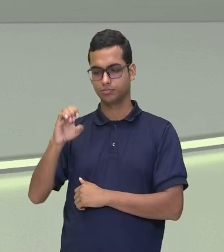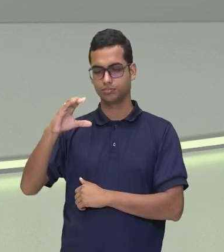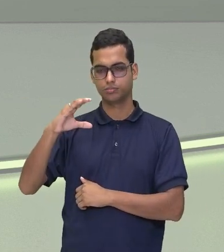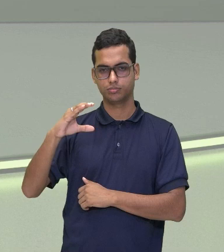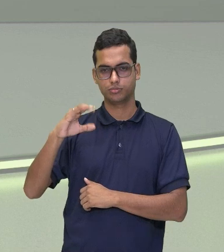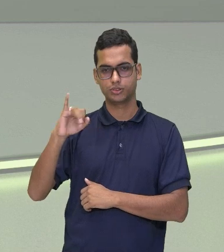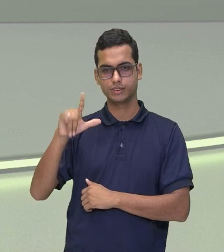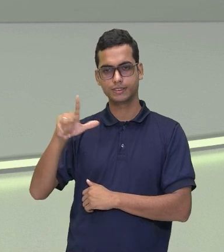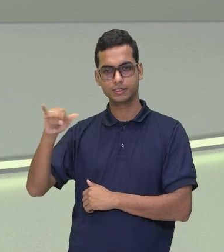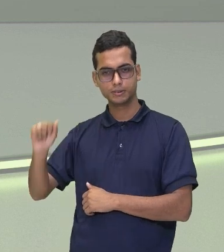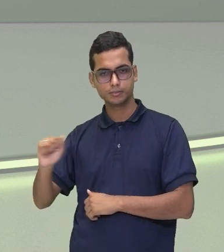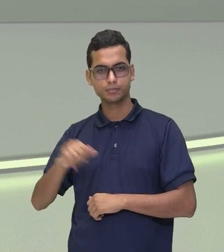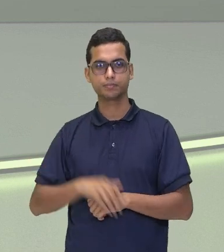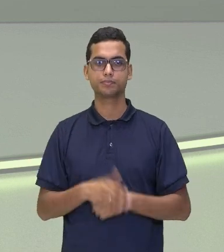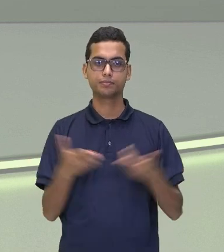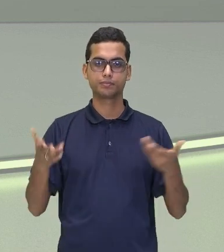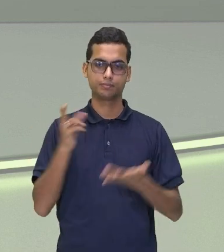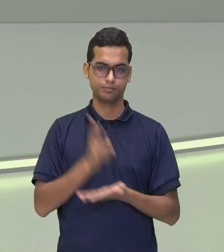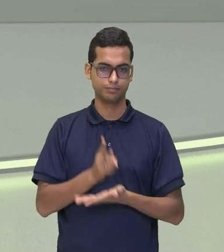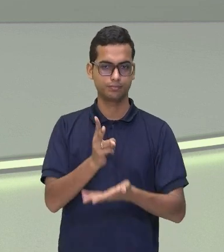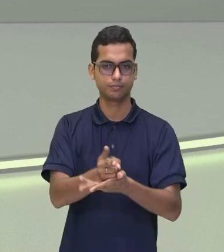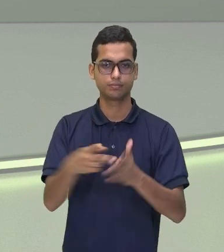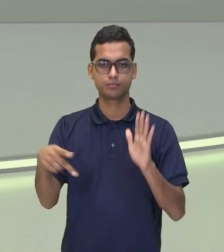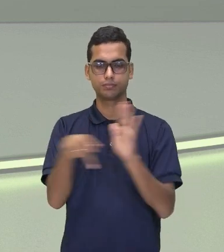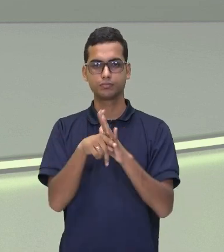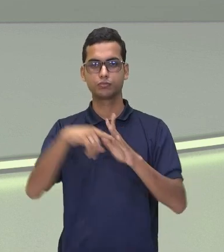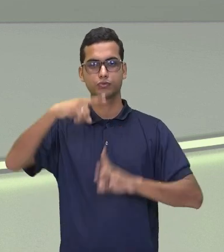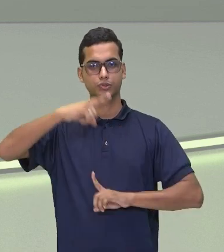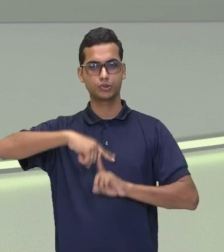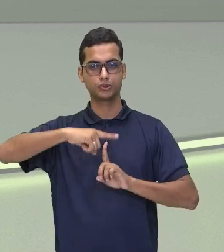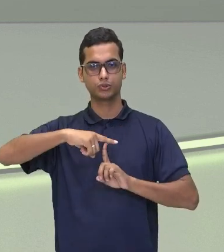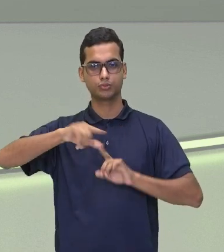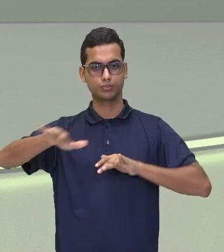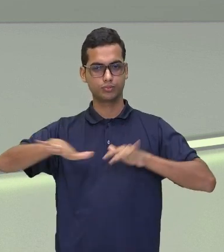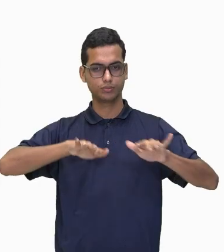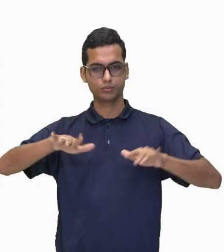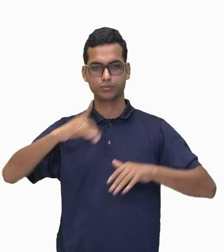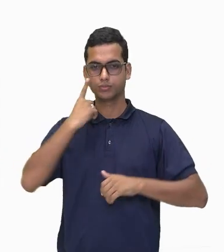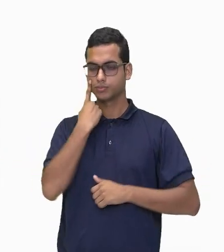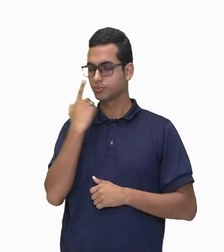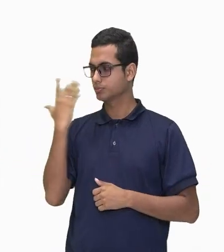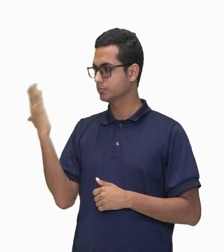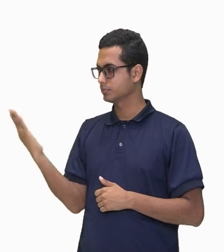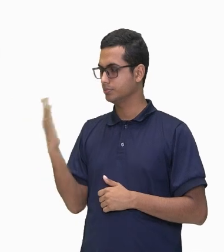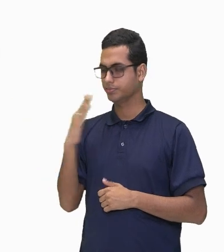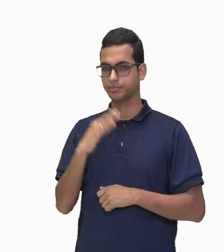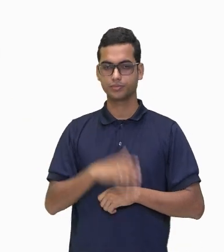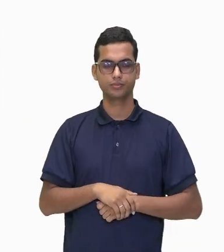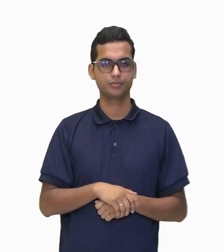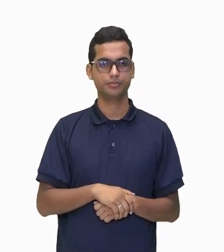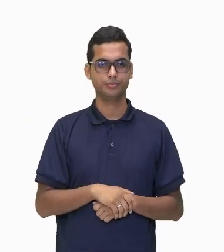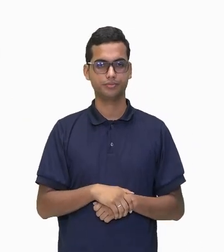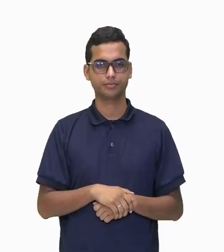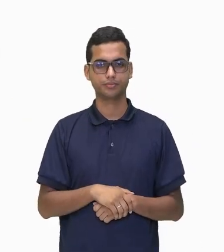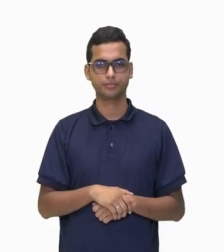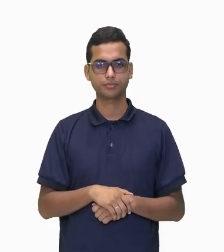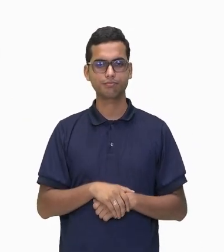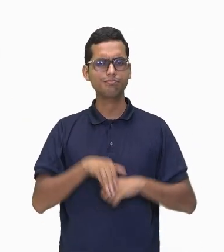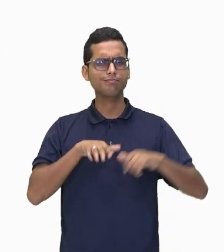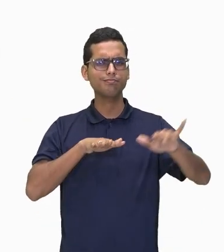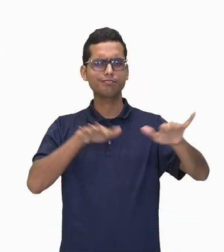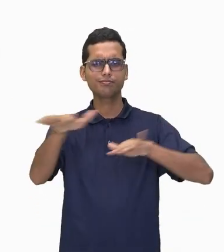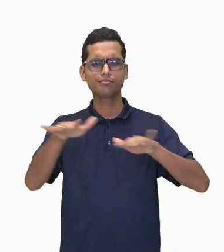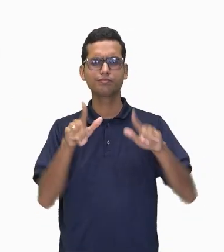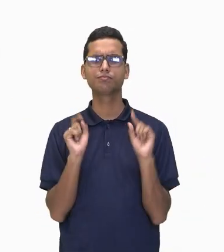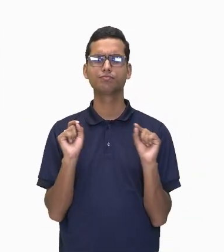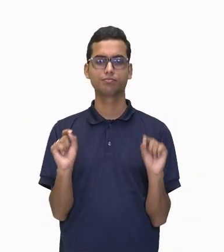dar continuidade para iniciar esse tipo de movimento. Vejam. Vamos falar o que é o movimento. Tenho